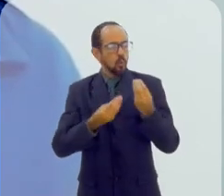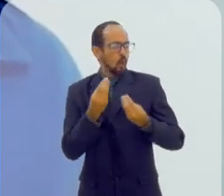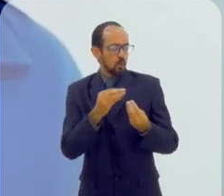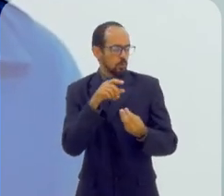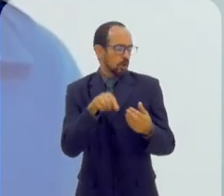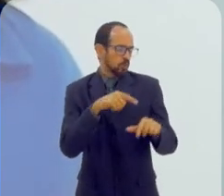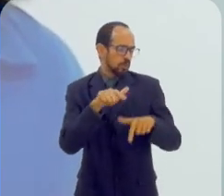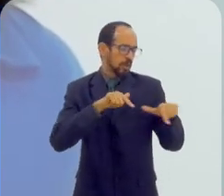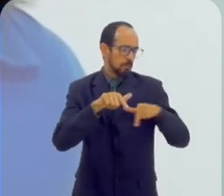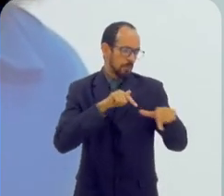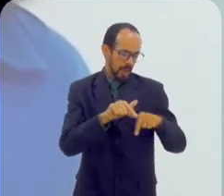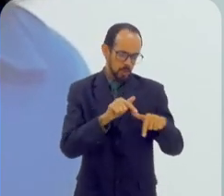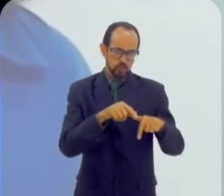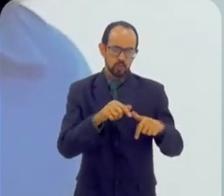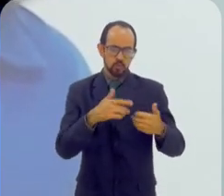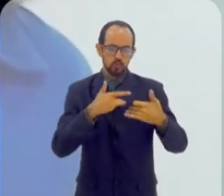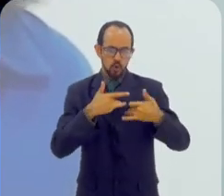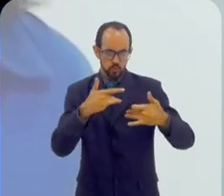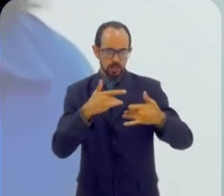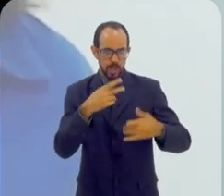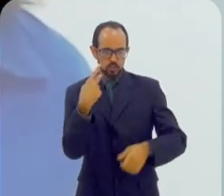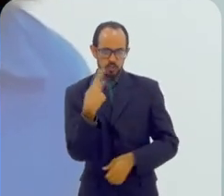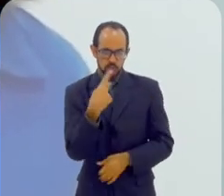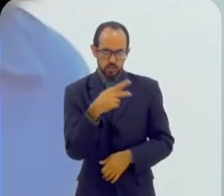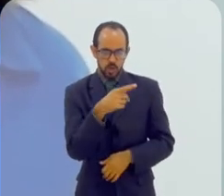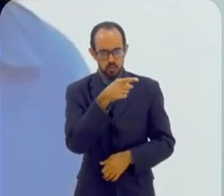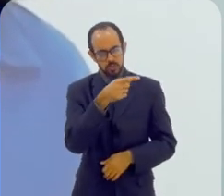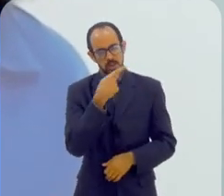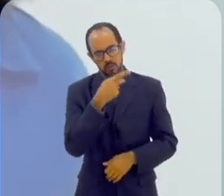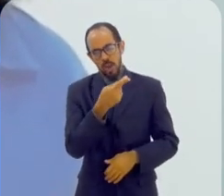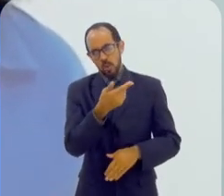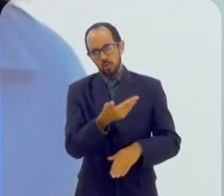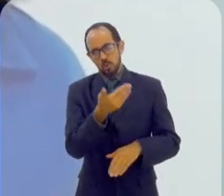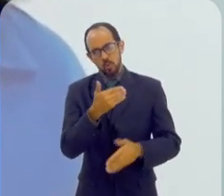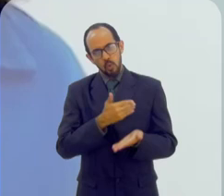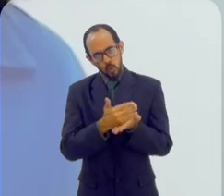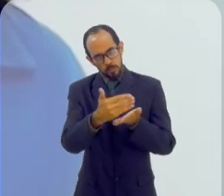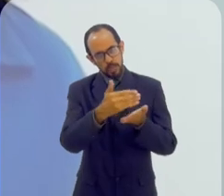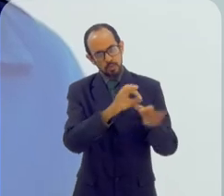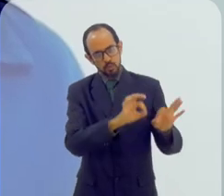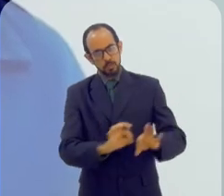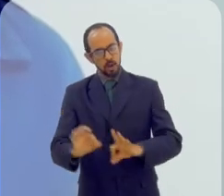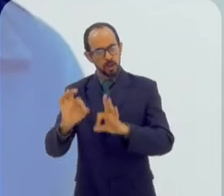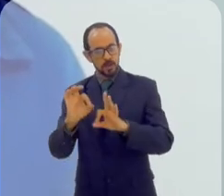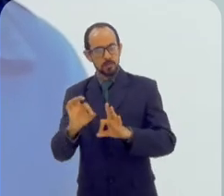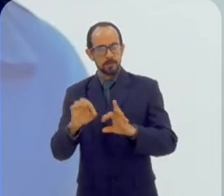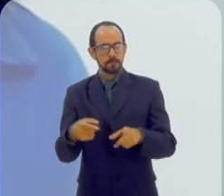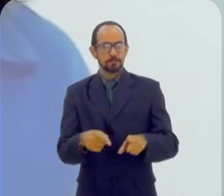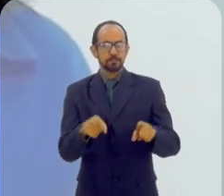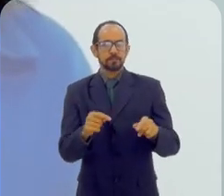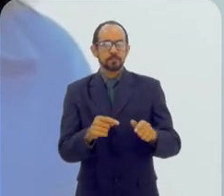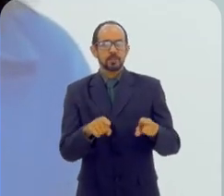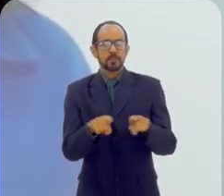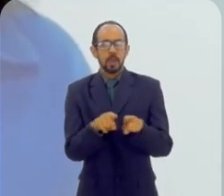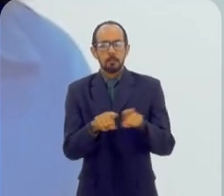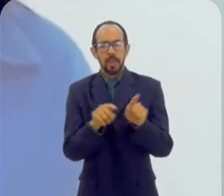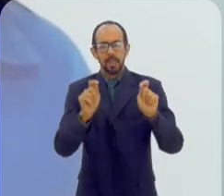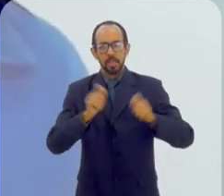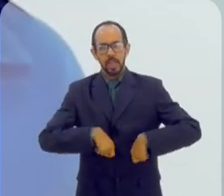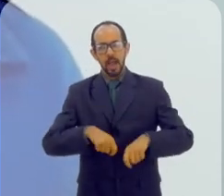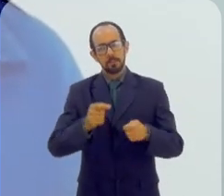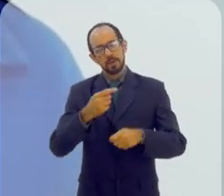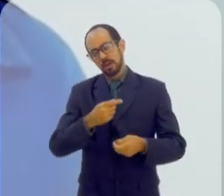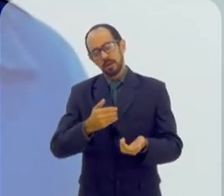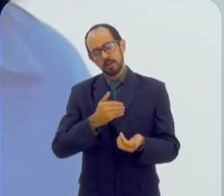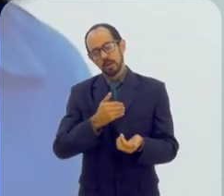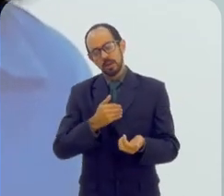enfim como é o trabalho que vocês fazem nesse trabalho voluntário que você é mesmo citou aqui no começo da fala né E que pode